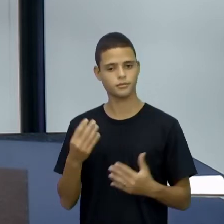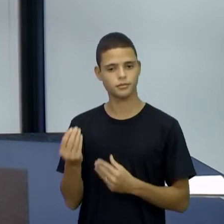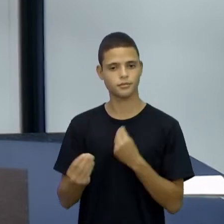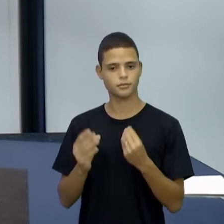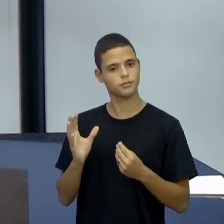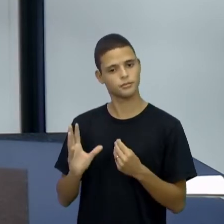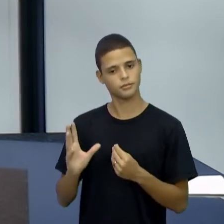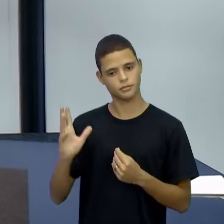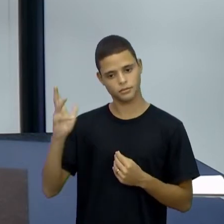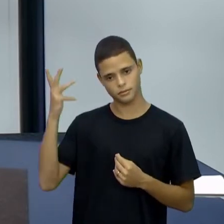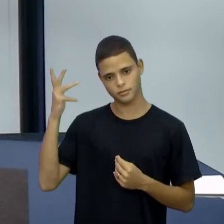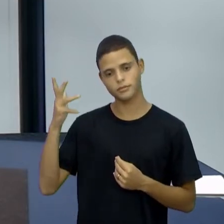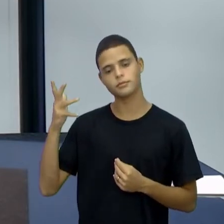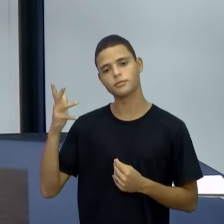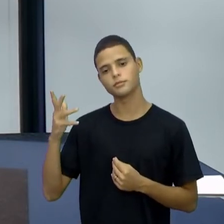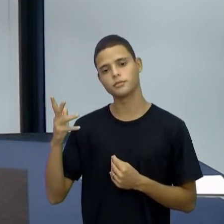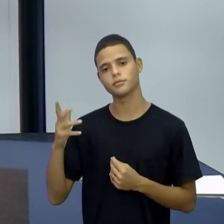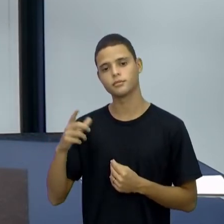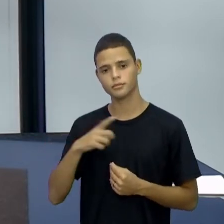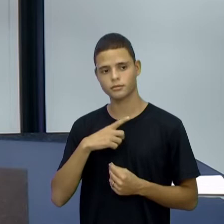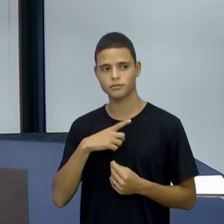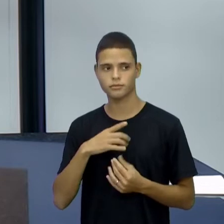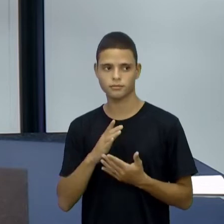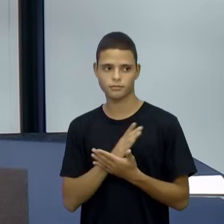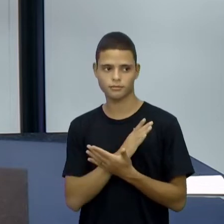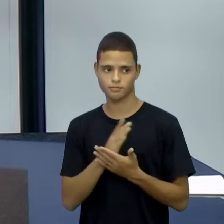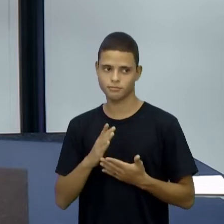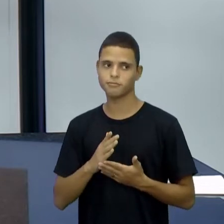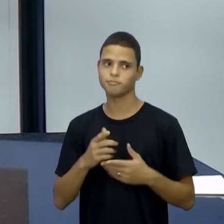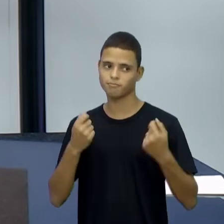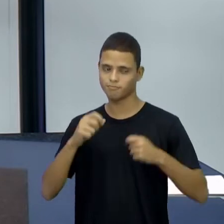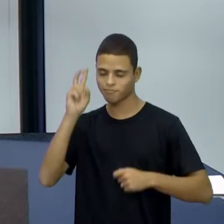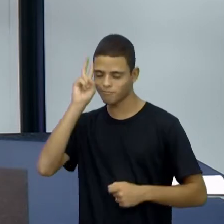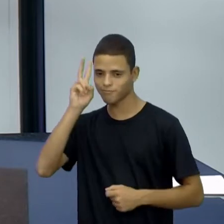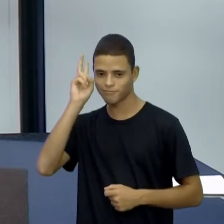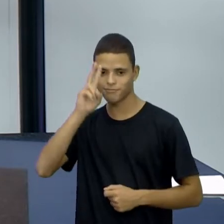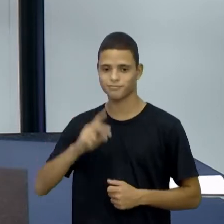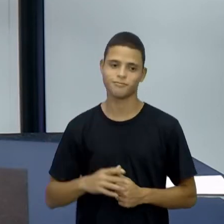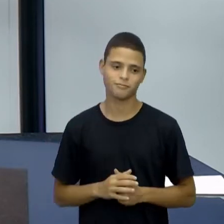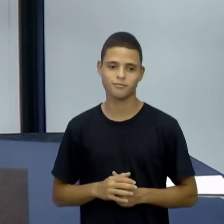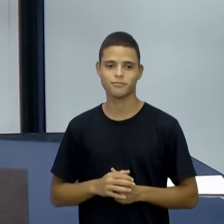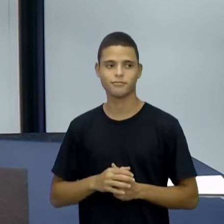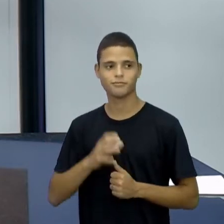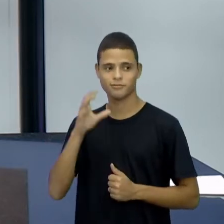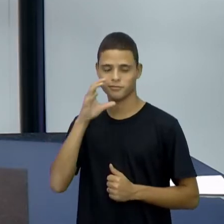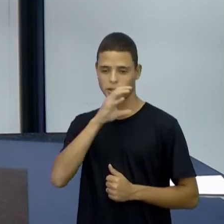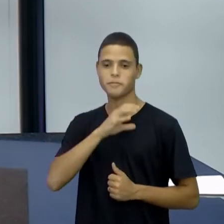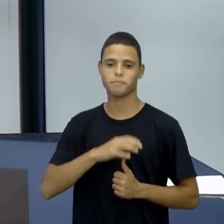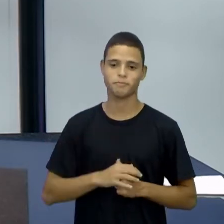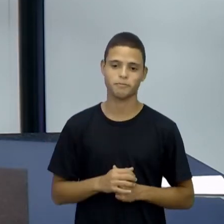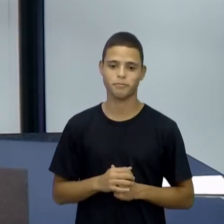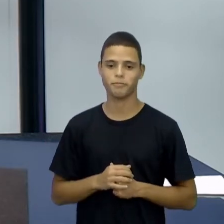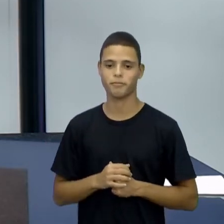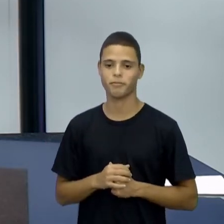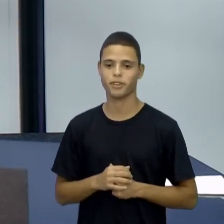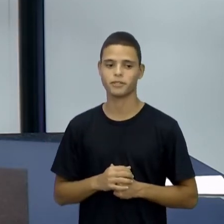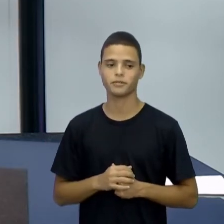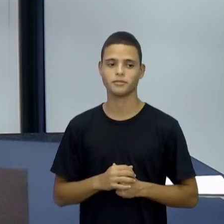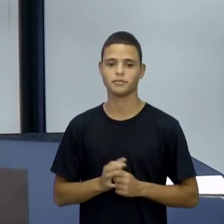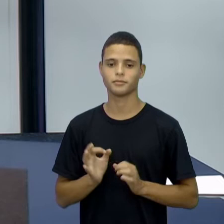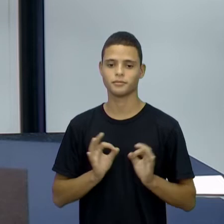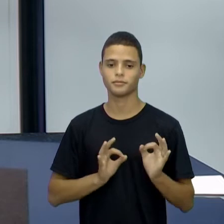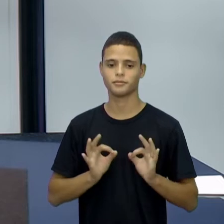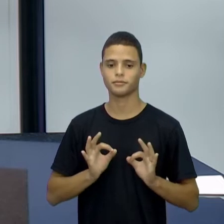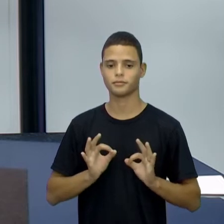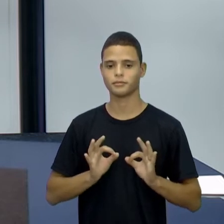as geotérmicas. Ó, algumas coisas também vocês devem lembrar. O calor aqui, neste caso, tá? Que a gente fez,